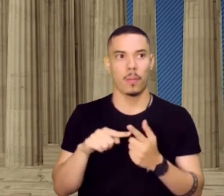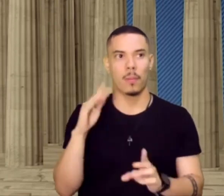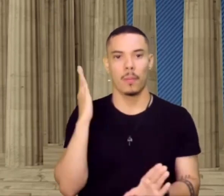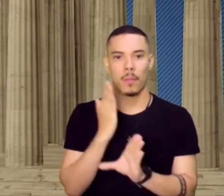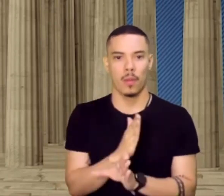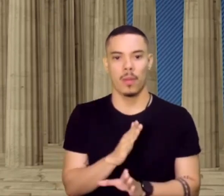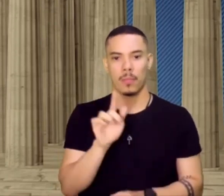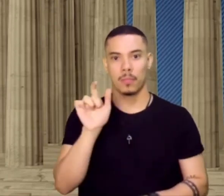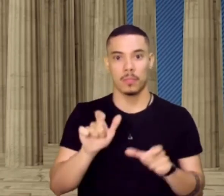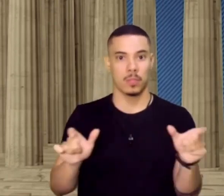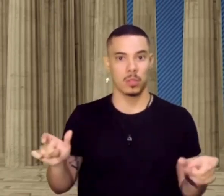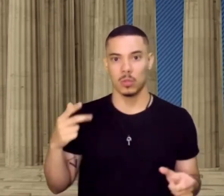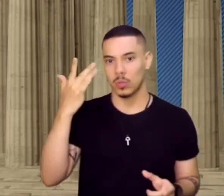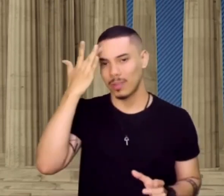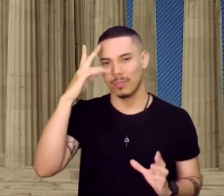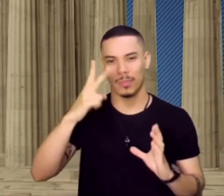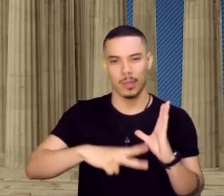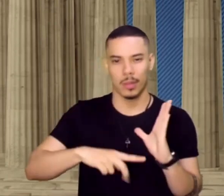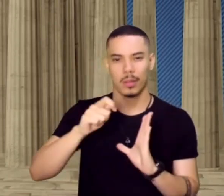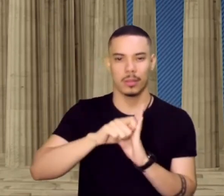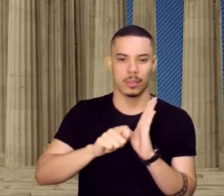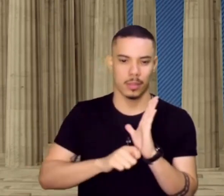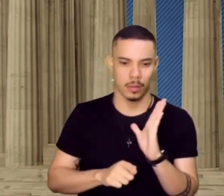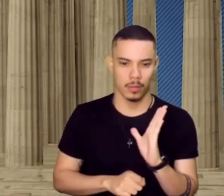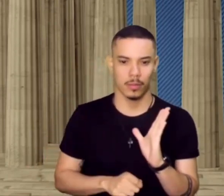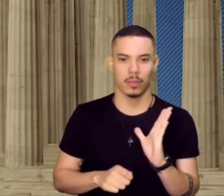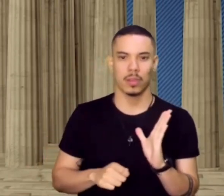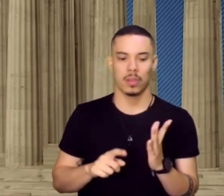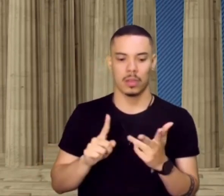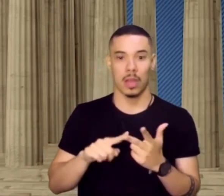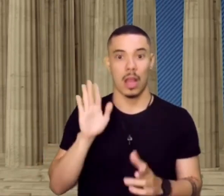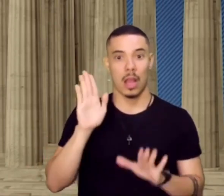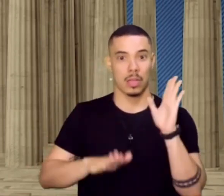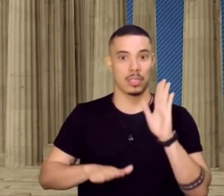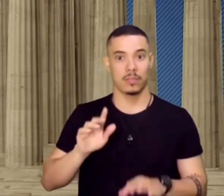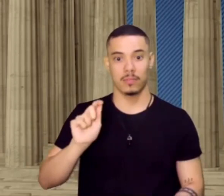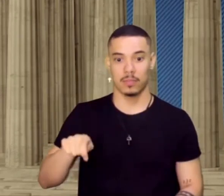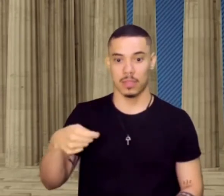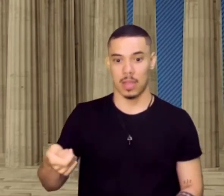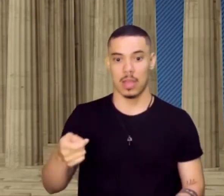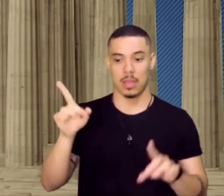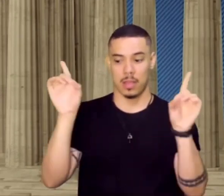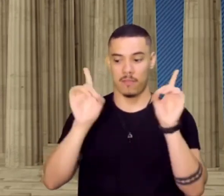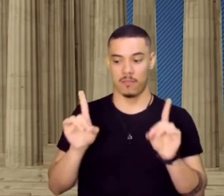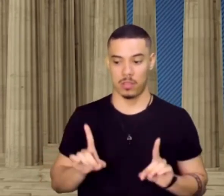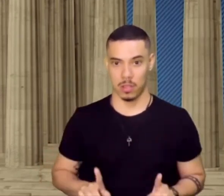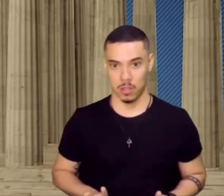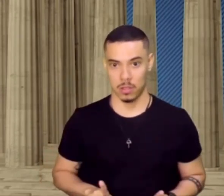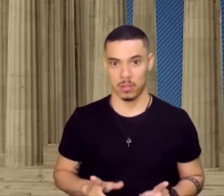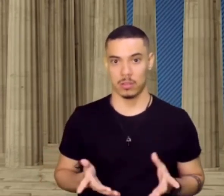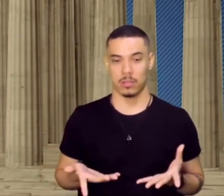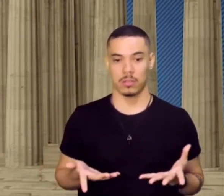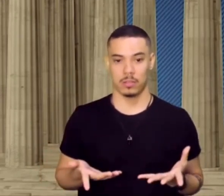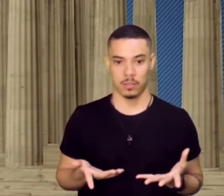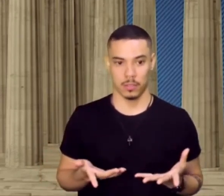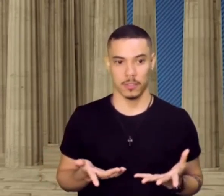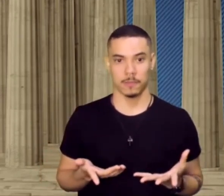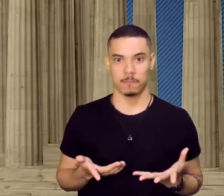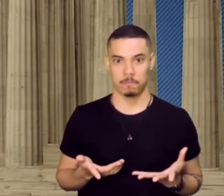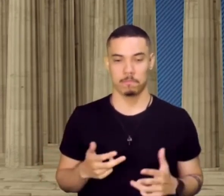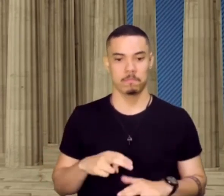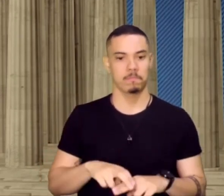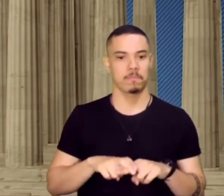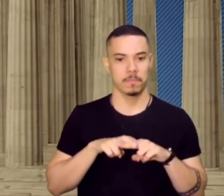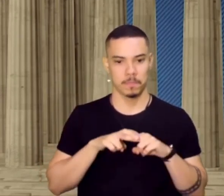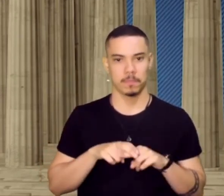da pessoa, porque da deficiência às vezes, muitas vezes tem essa perspectiva. Então as